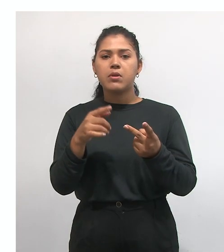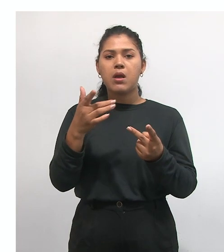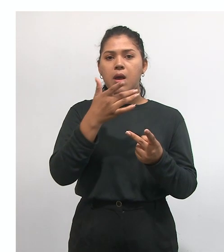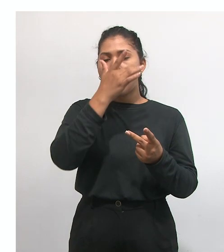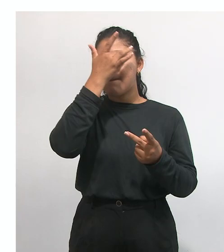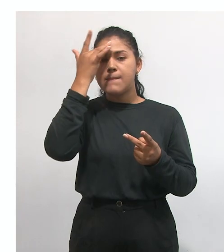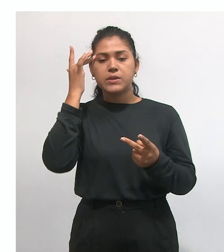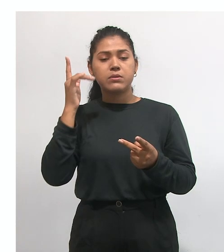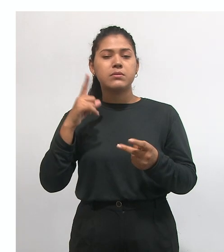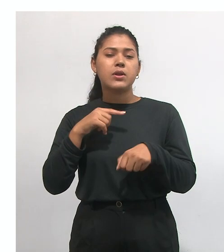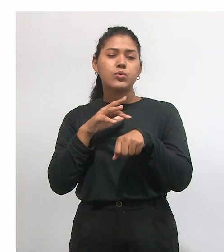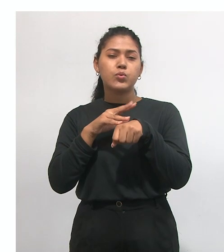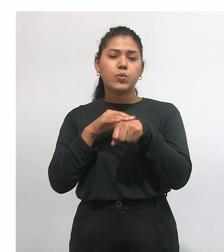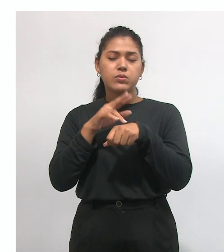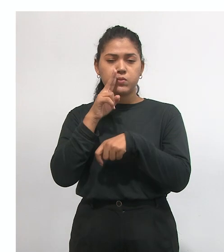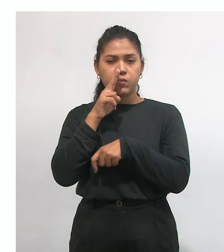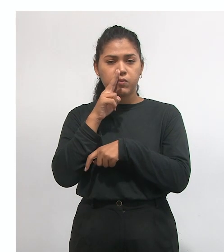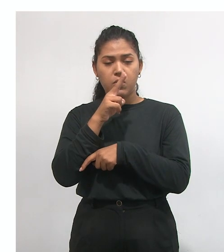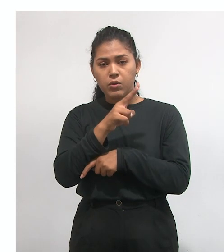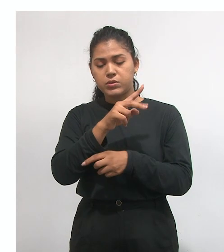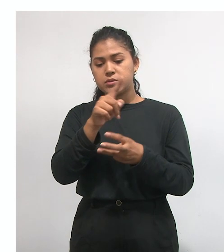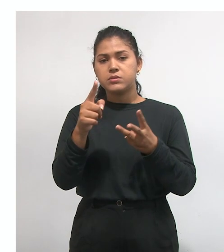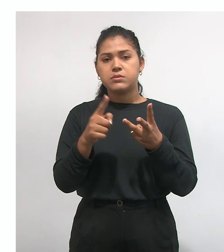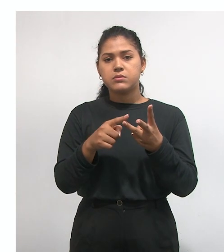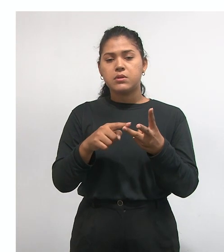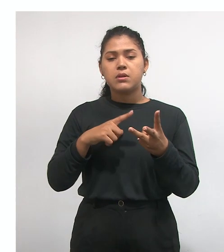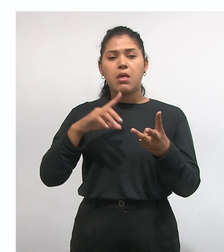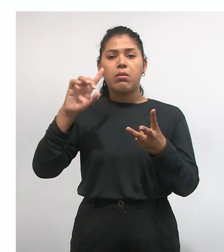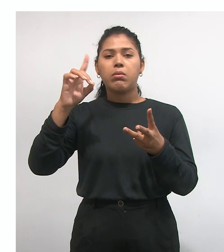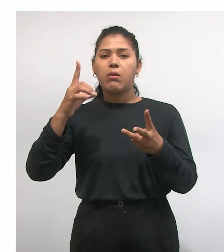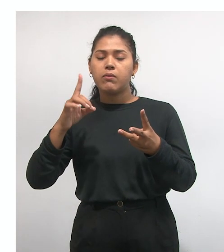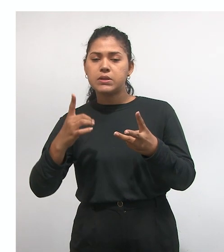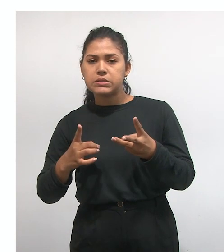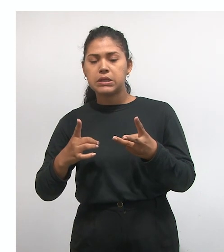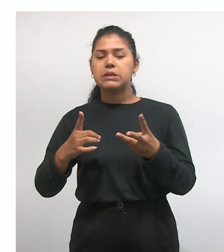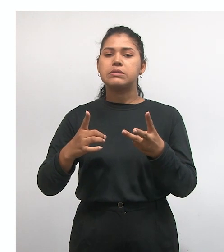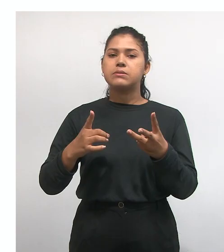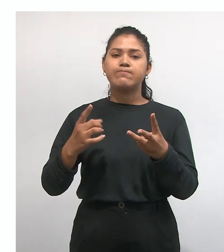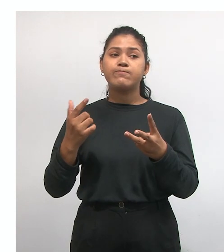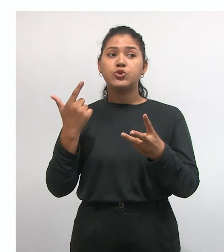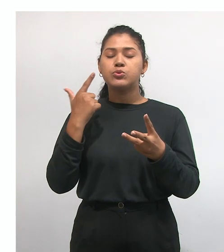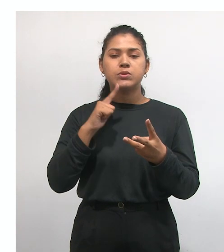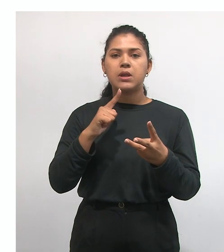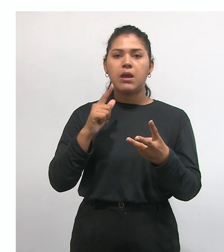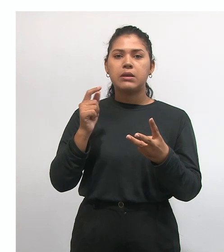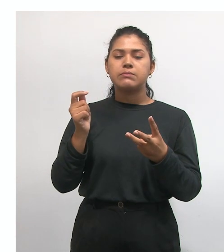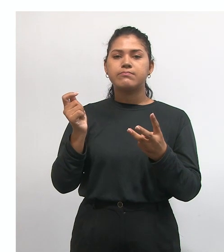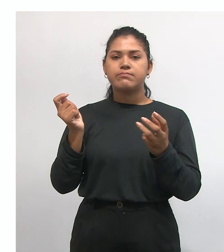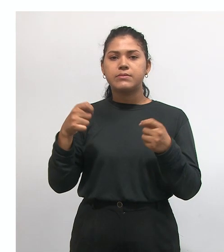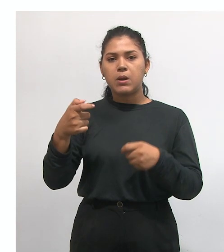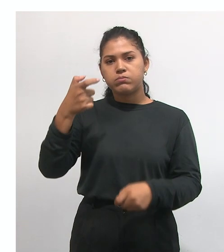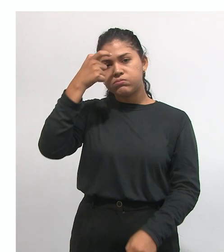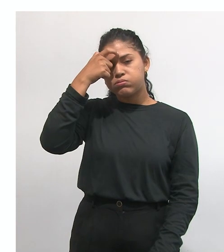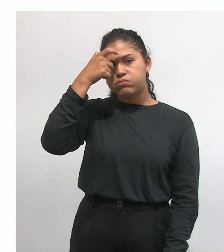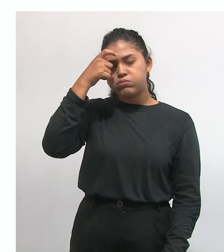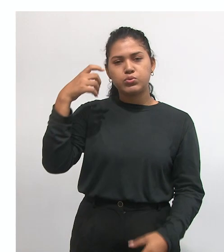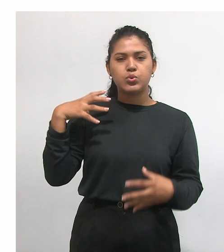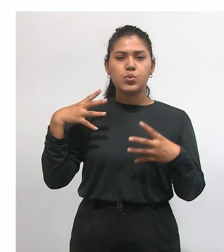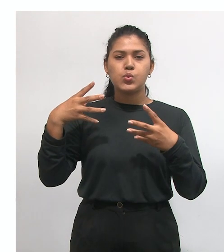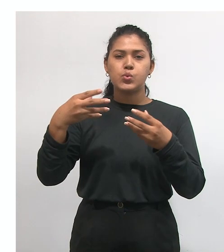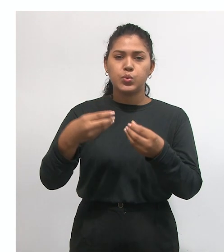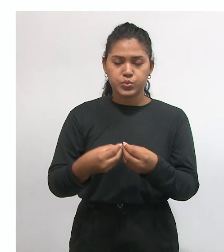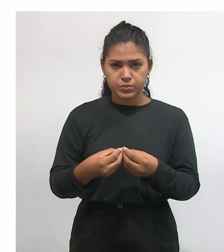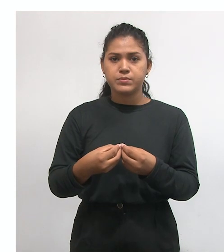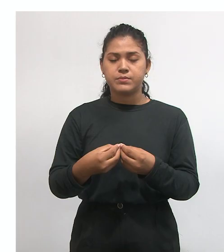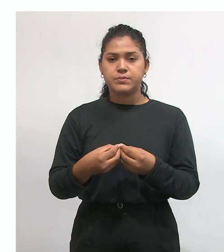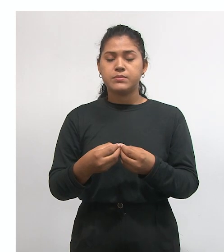por exemplo, Alzheimer, que sofrem a curatela. Então, basicamente, a diferença entre tutela e curatela é que tutela é para